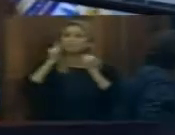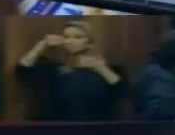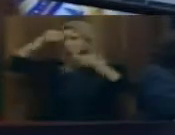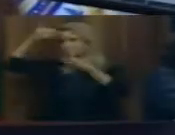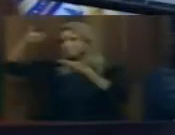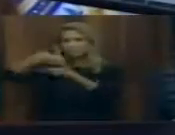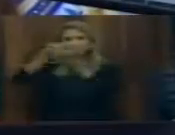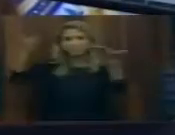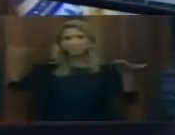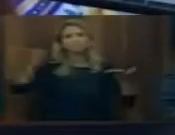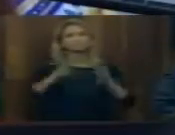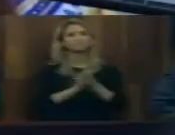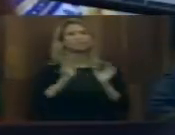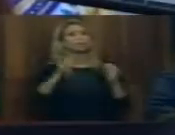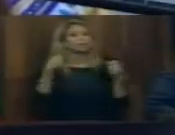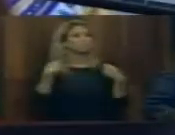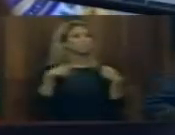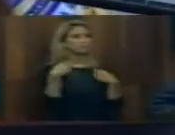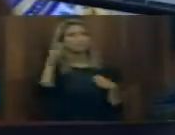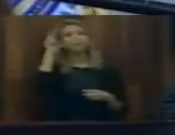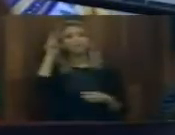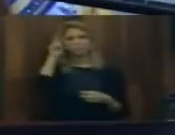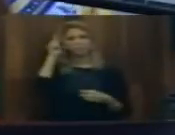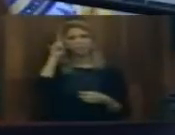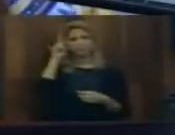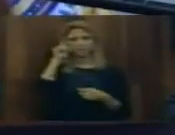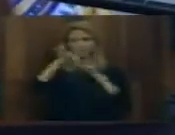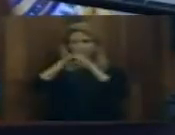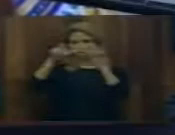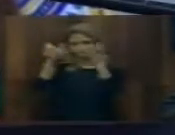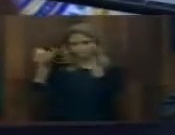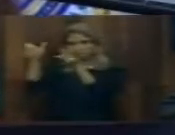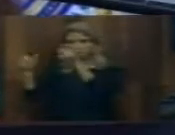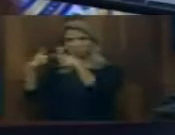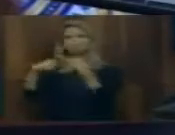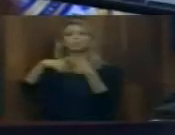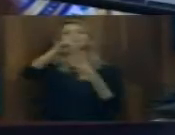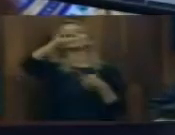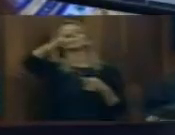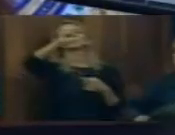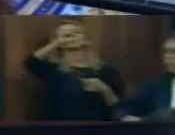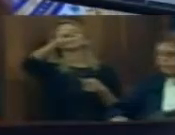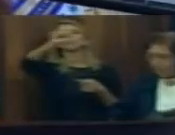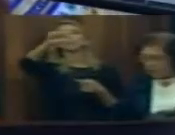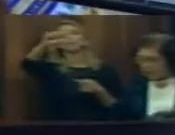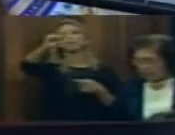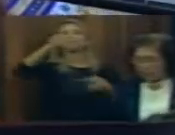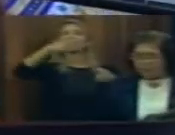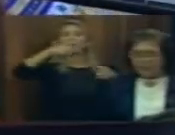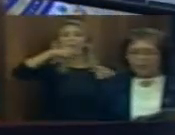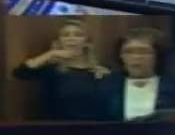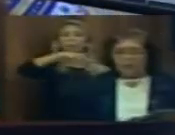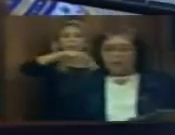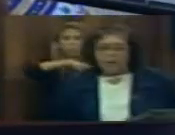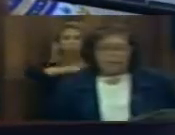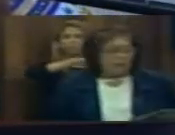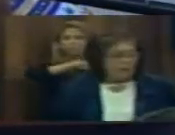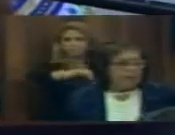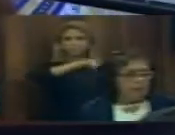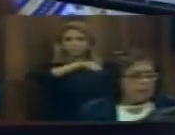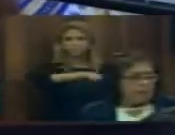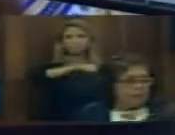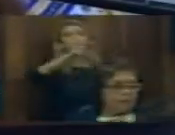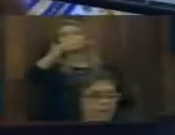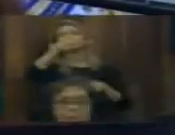que, eu queria só fazer um lembretezinho da data oficial da Umbanda, que é 15 de